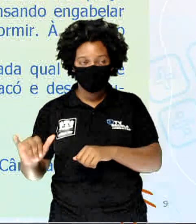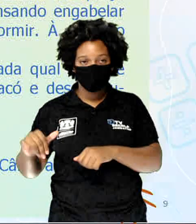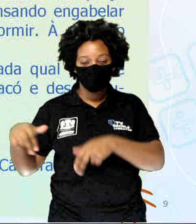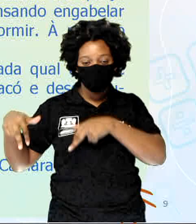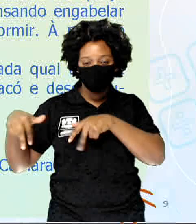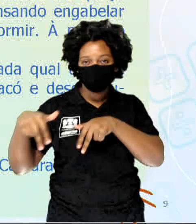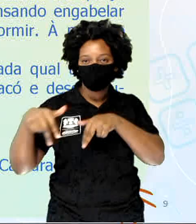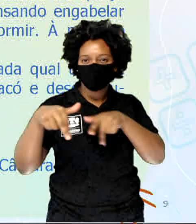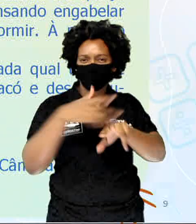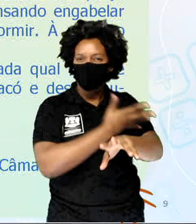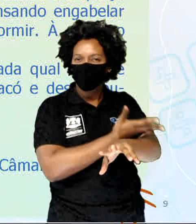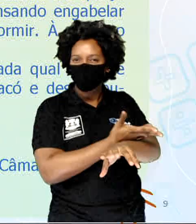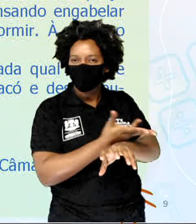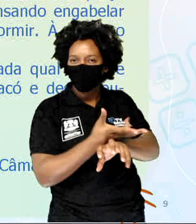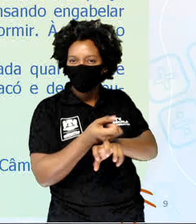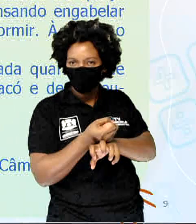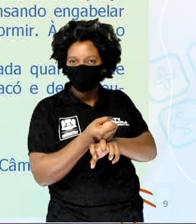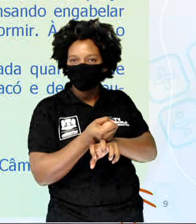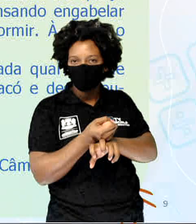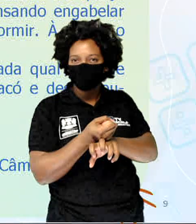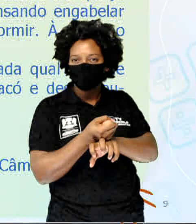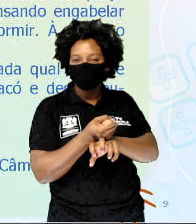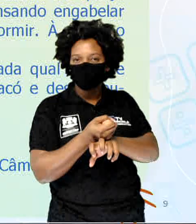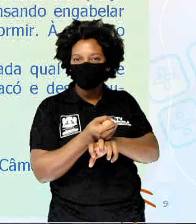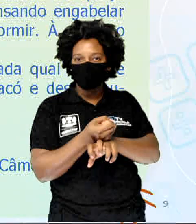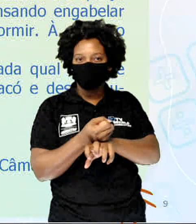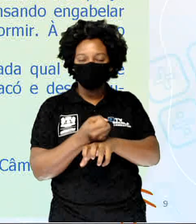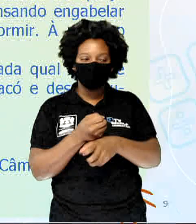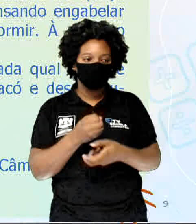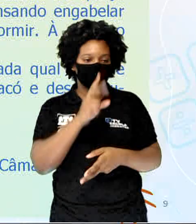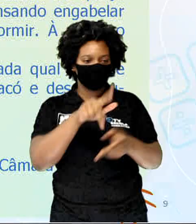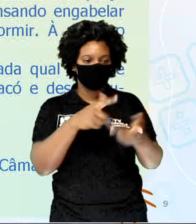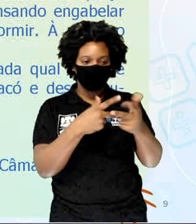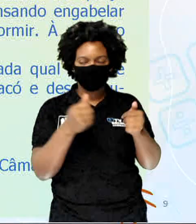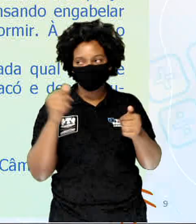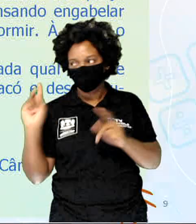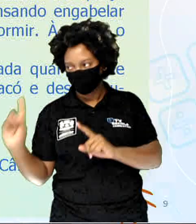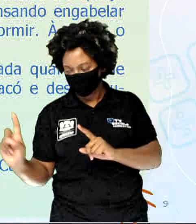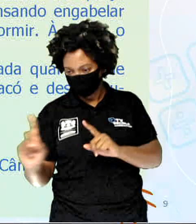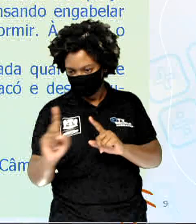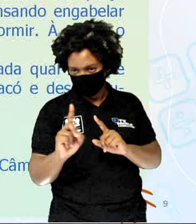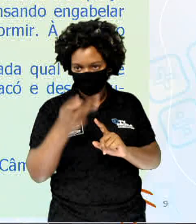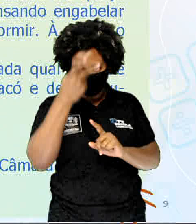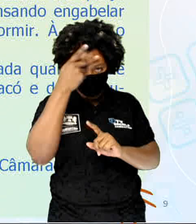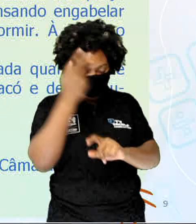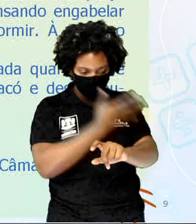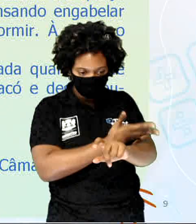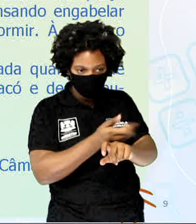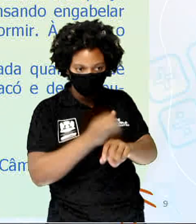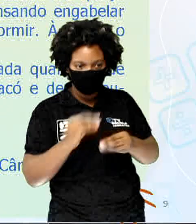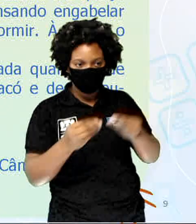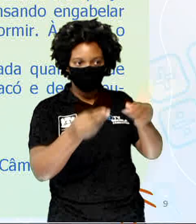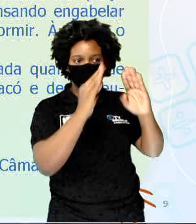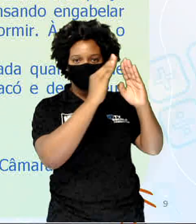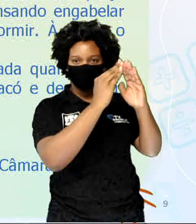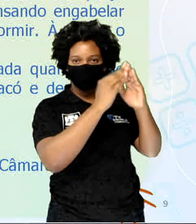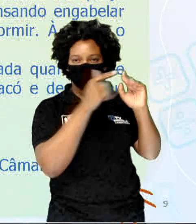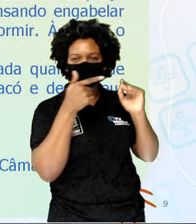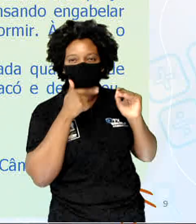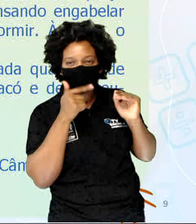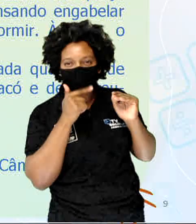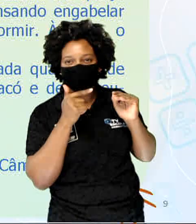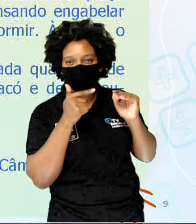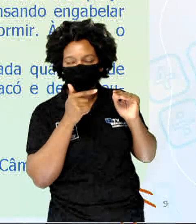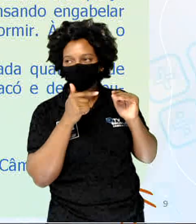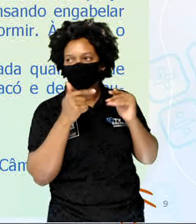aí o cenário, sertão. Tendo como bagageiro um caboclo. Deram-lhe numa casa um pequeno queijo de cabra.